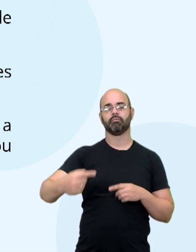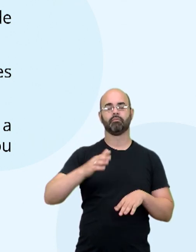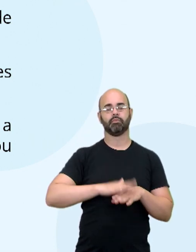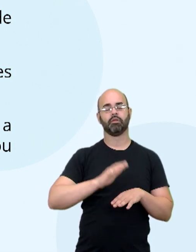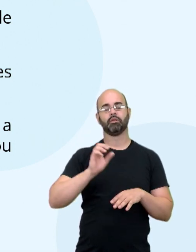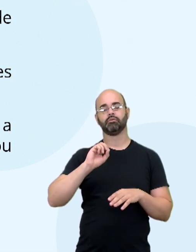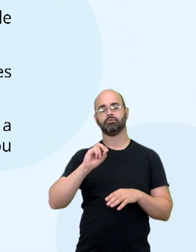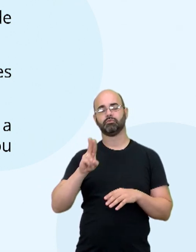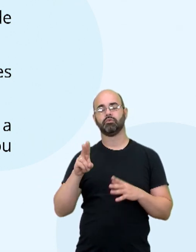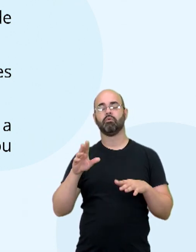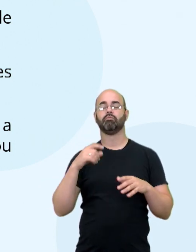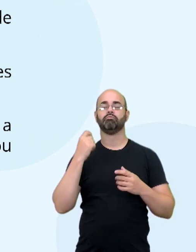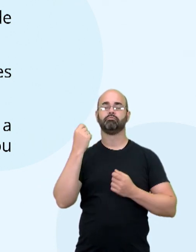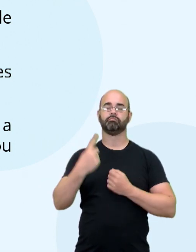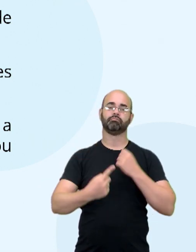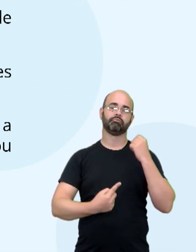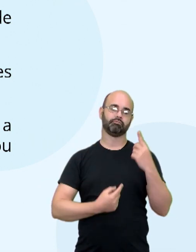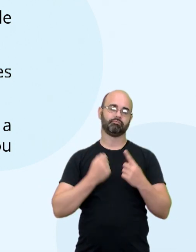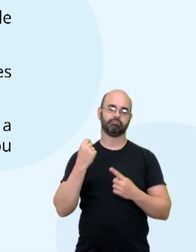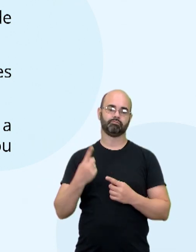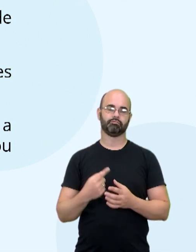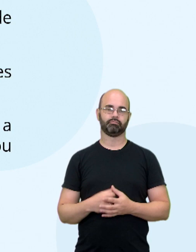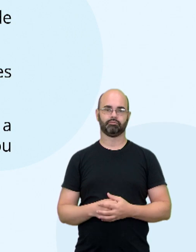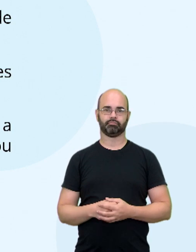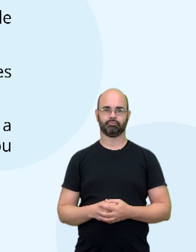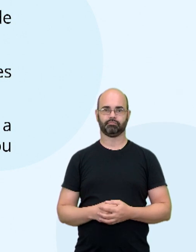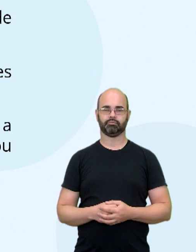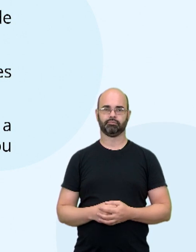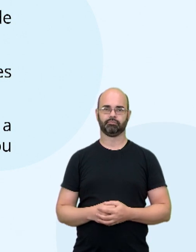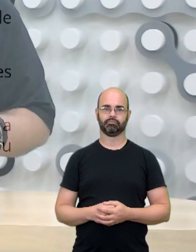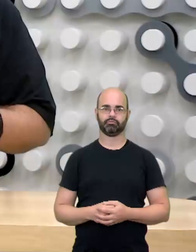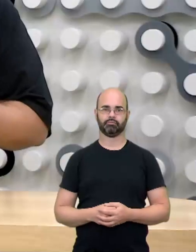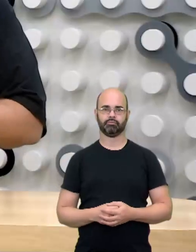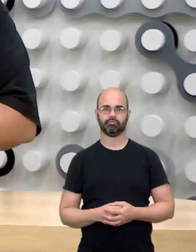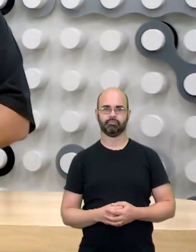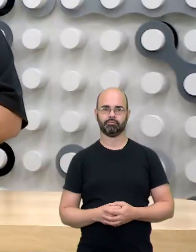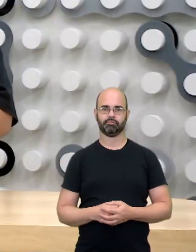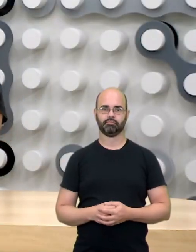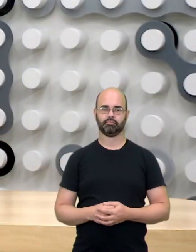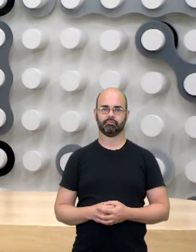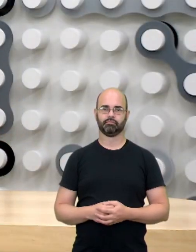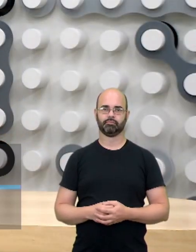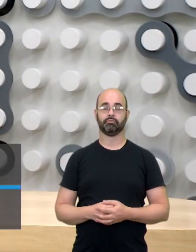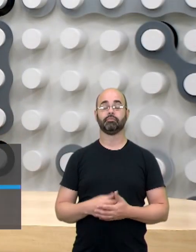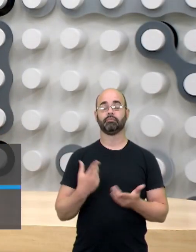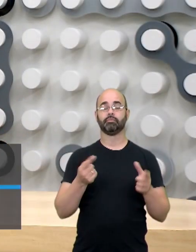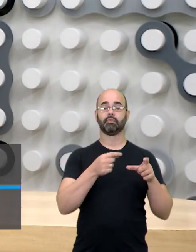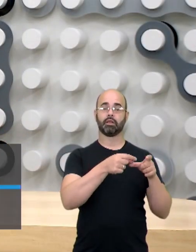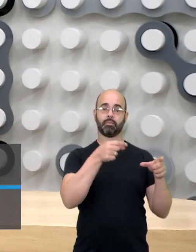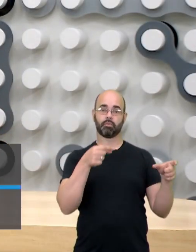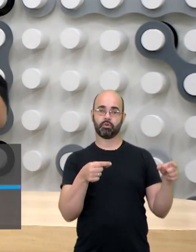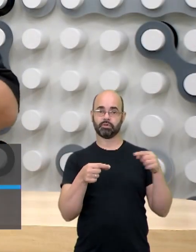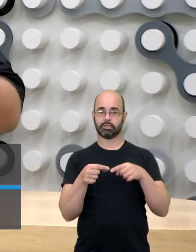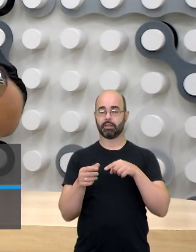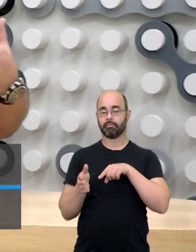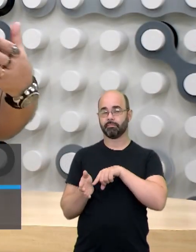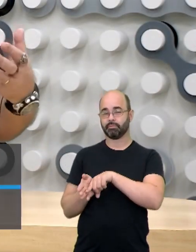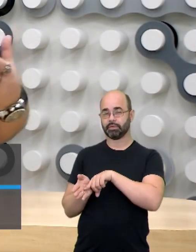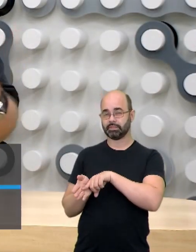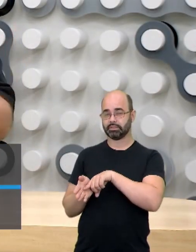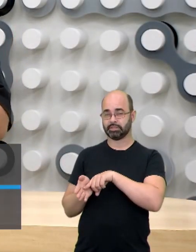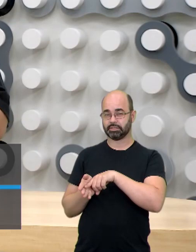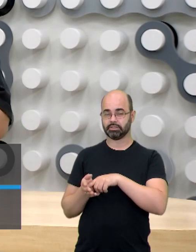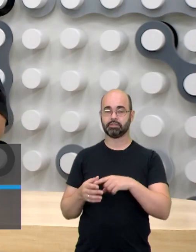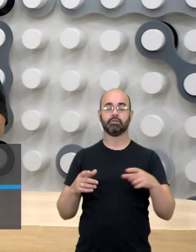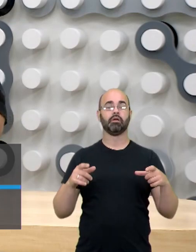periodicidade ou ocasionalmente. Né? Como é uma pesquisa de amostra, né? Então muitas vezes não precisa pegar